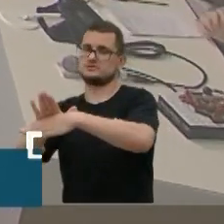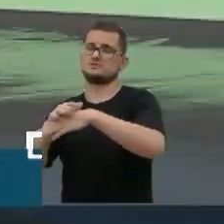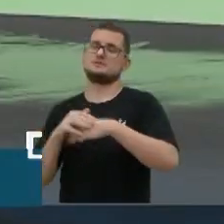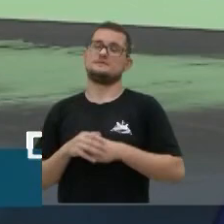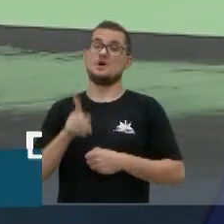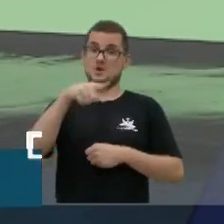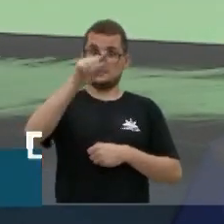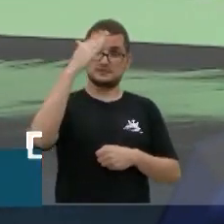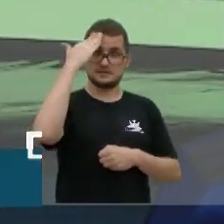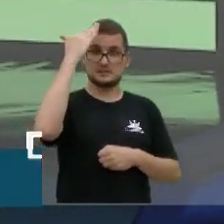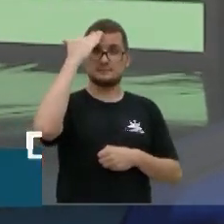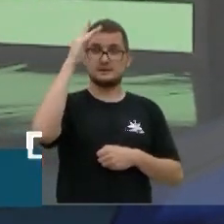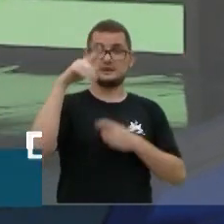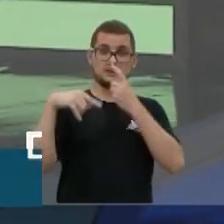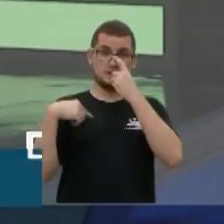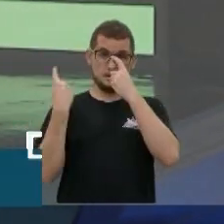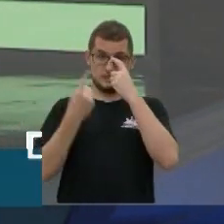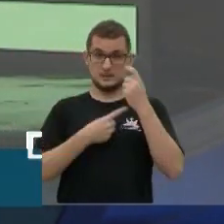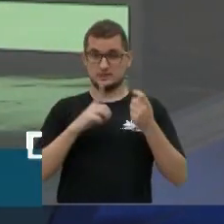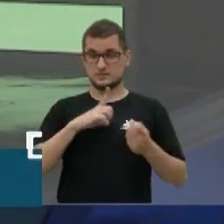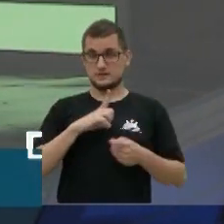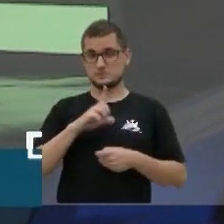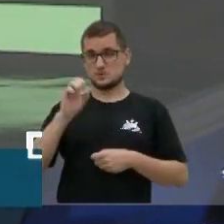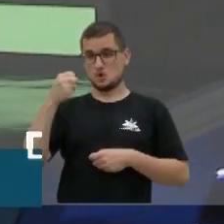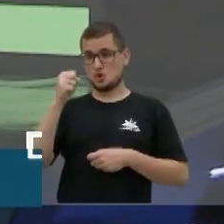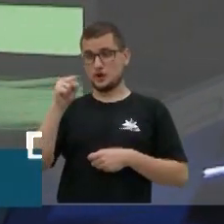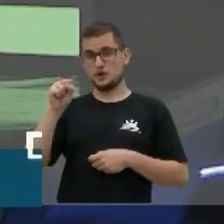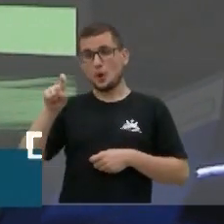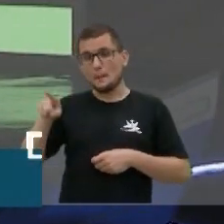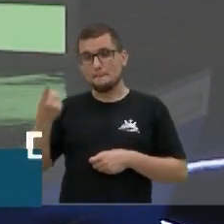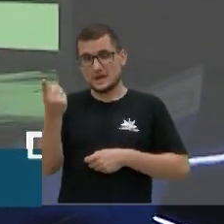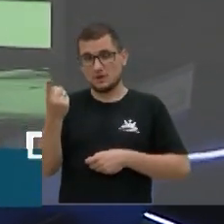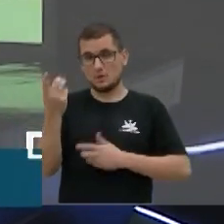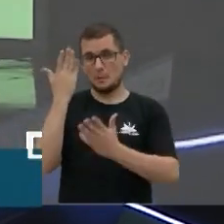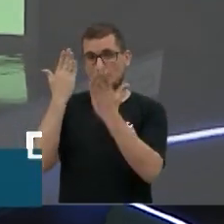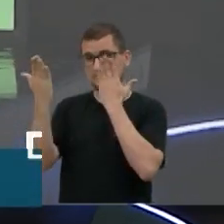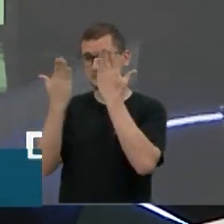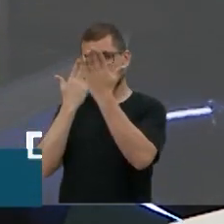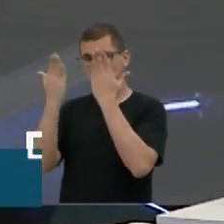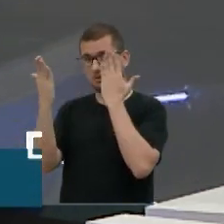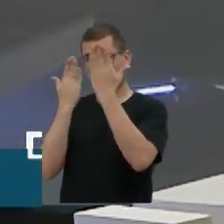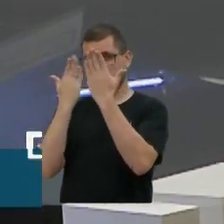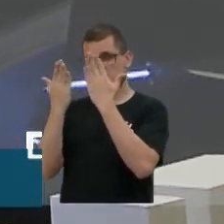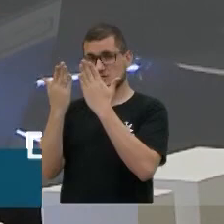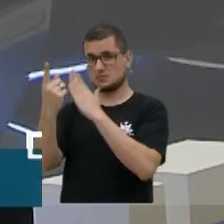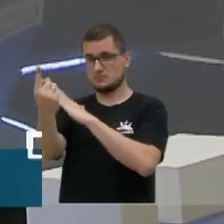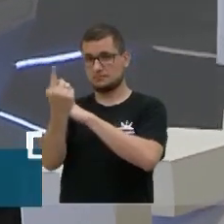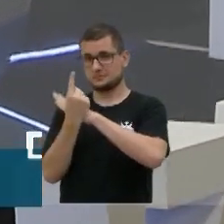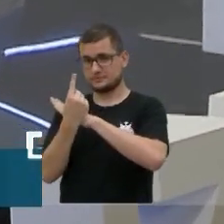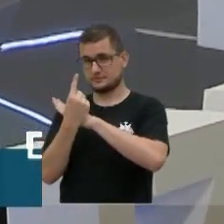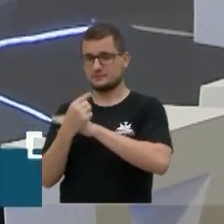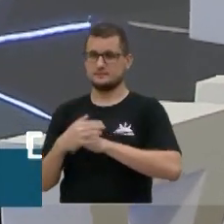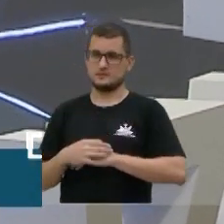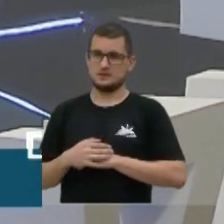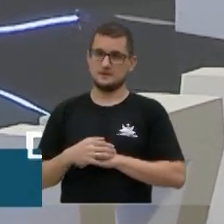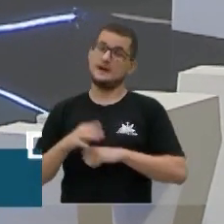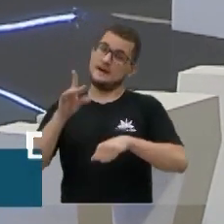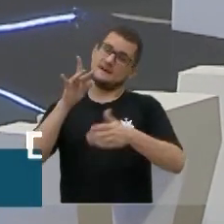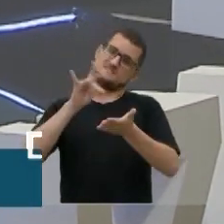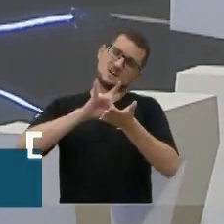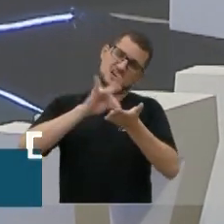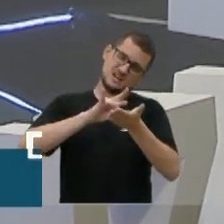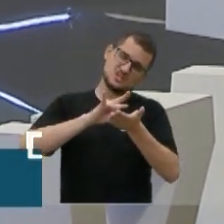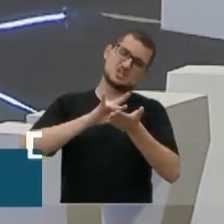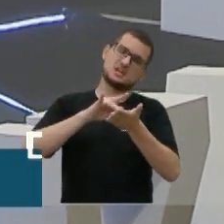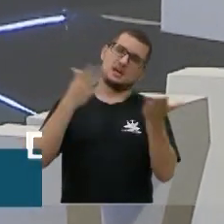Você sabia que nós tivemos 8 mil atendimentos psicológicos presenciais? É verdade que com a pandemia ficou diferente,